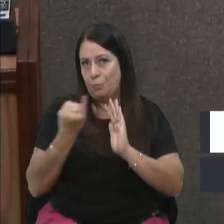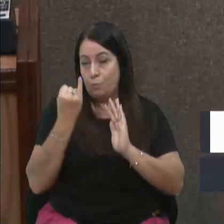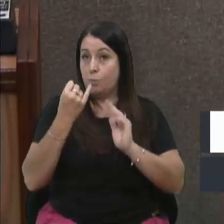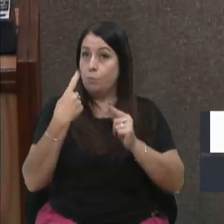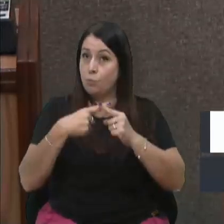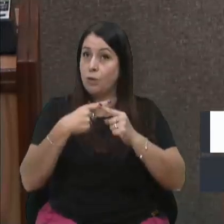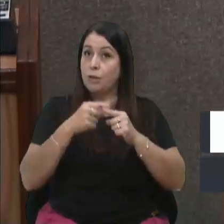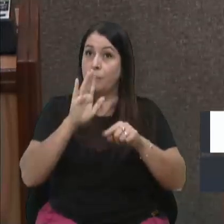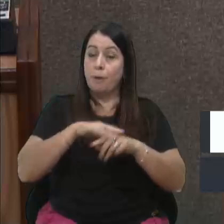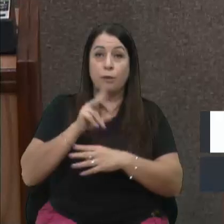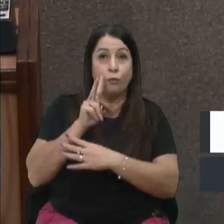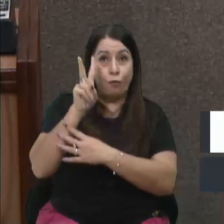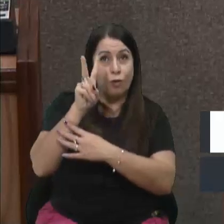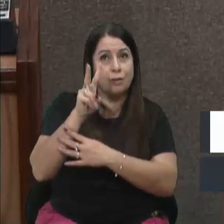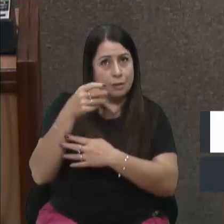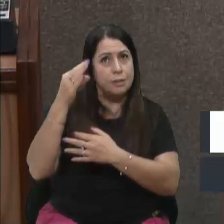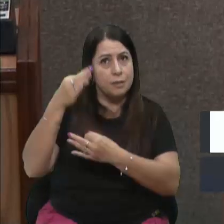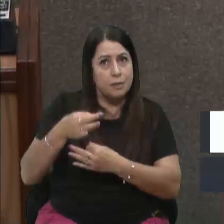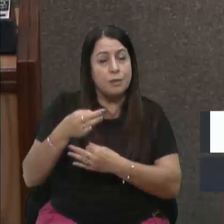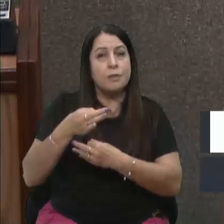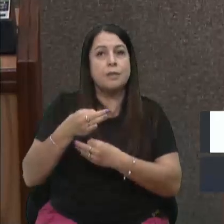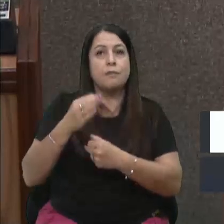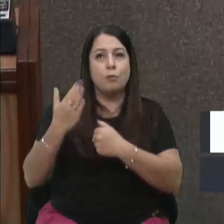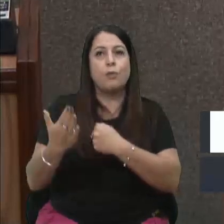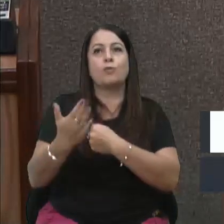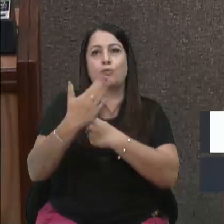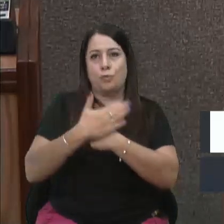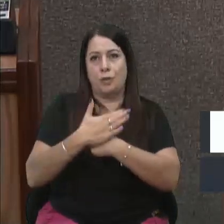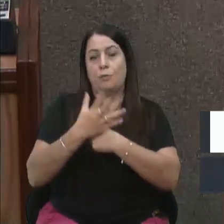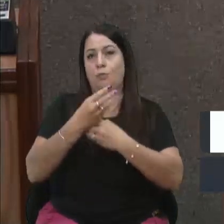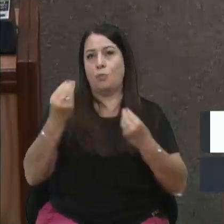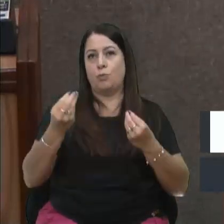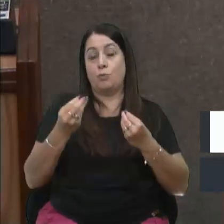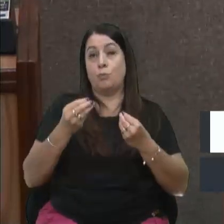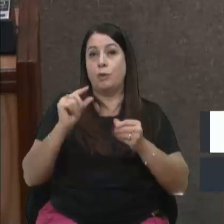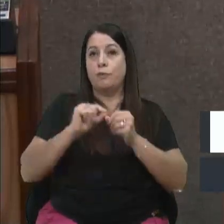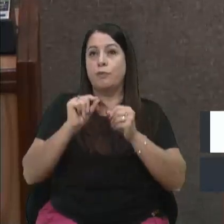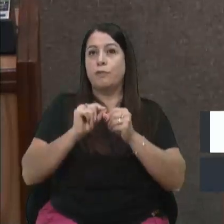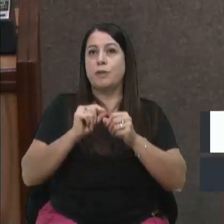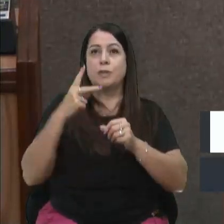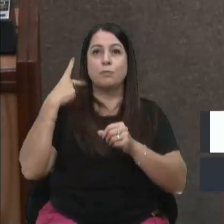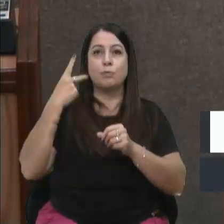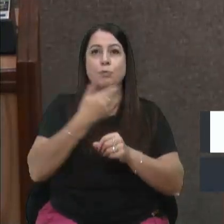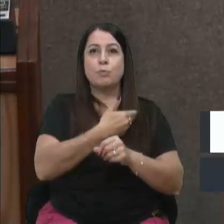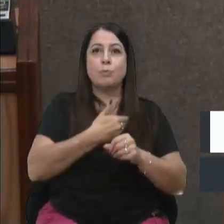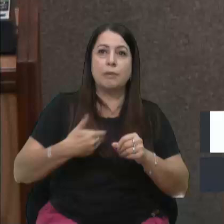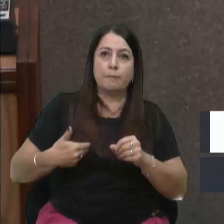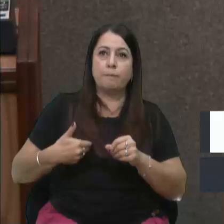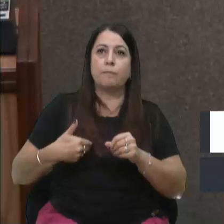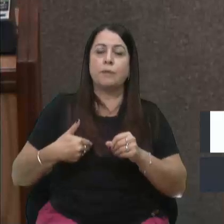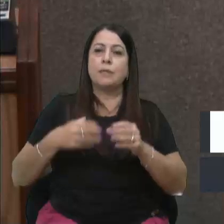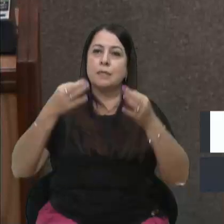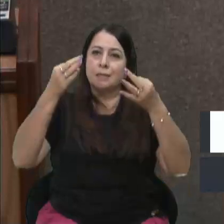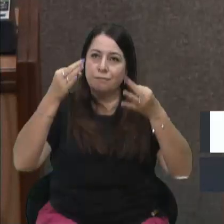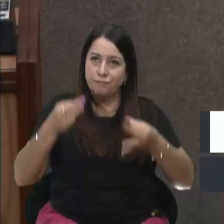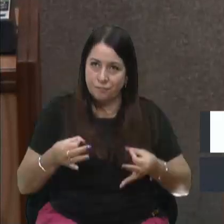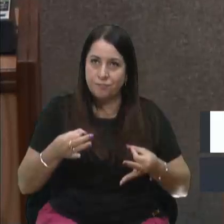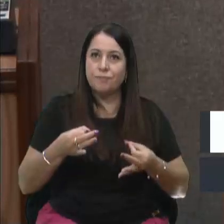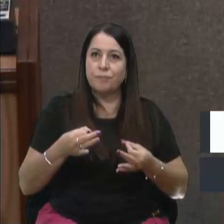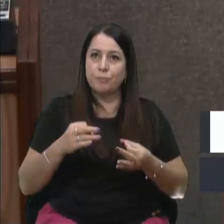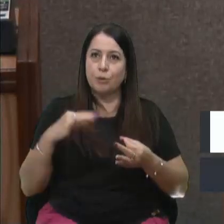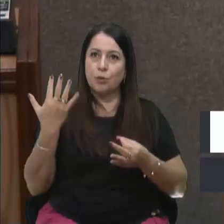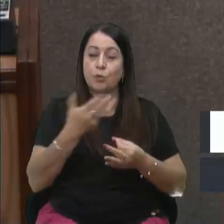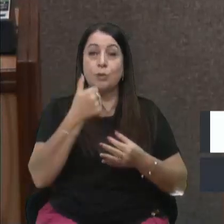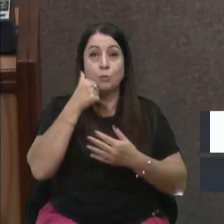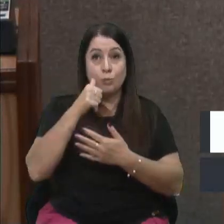elas fortalecem e, com certeza, vão contribuir muito para que a gente faça essas políticas públicas assertivas para as